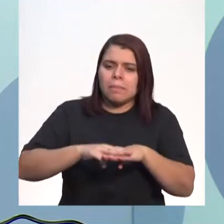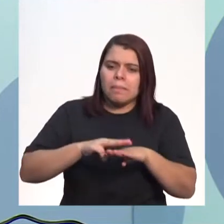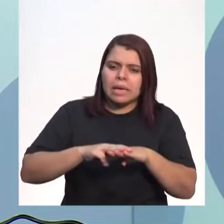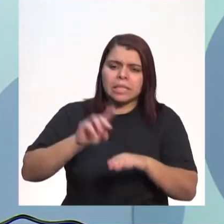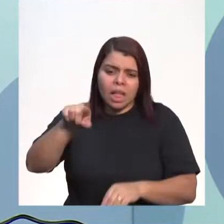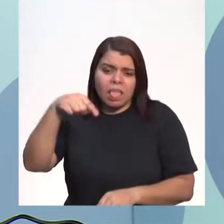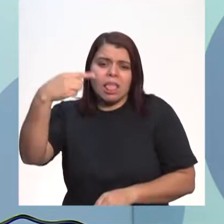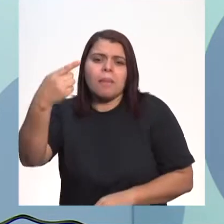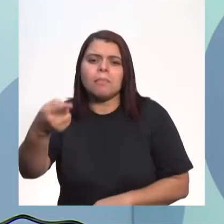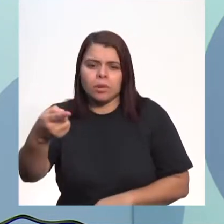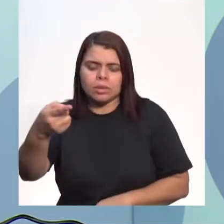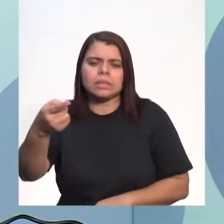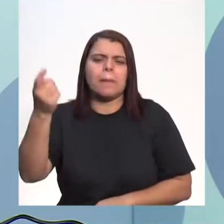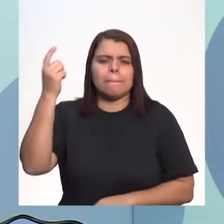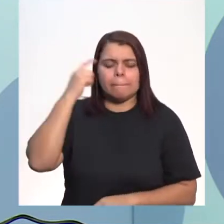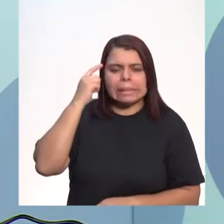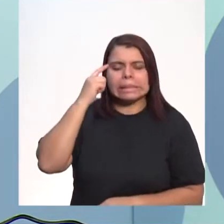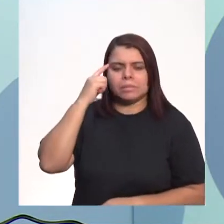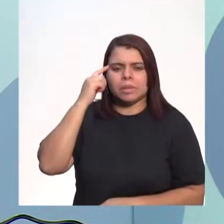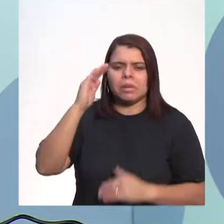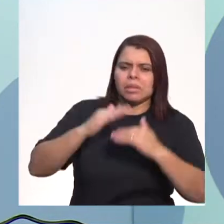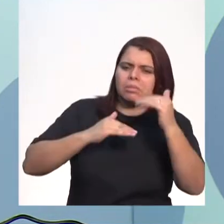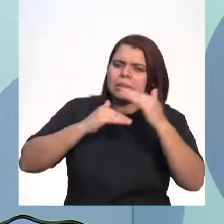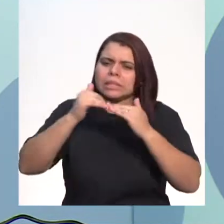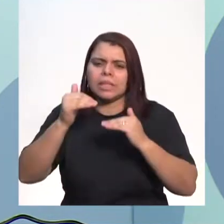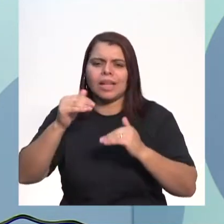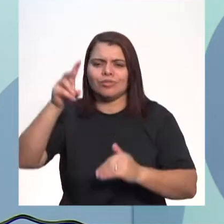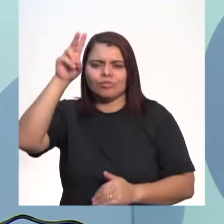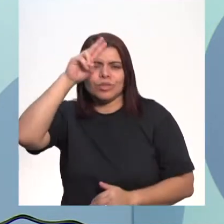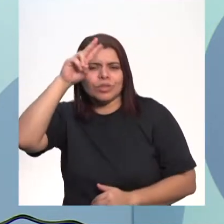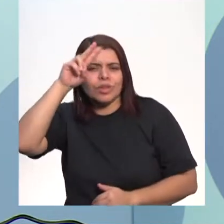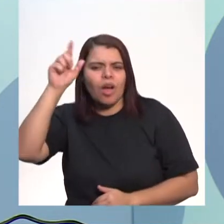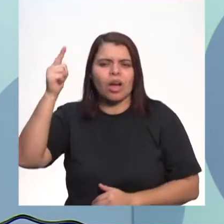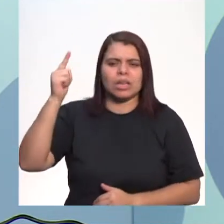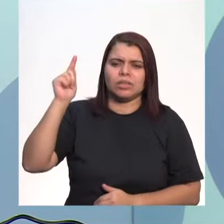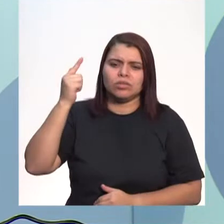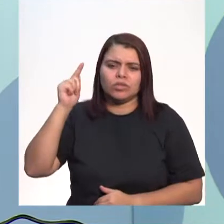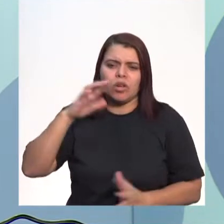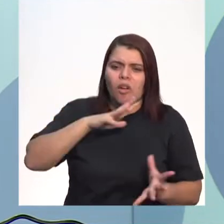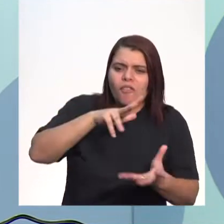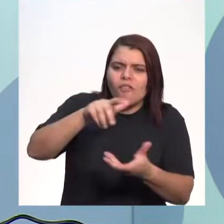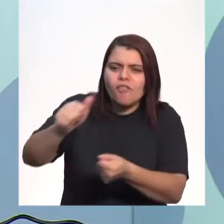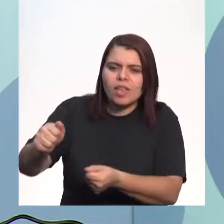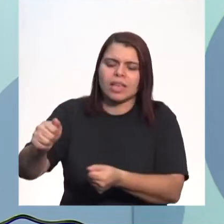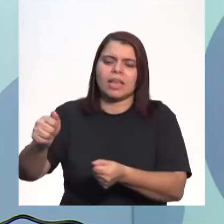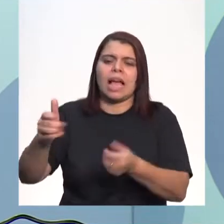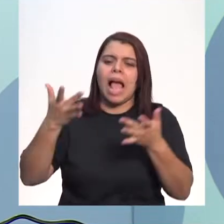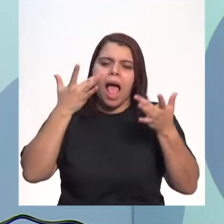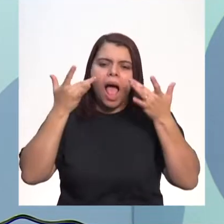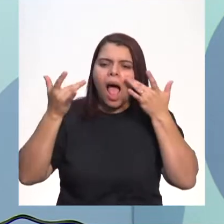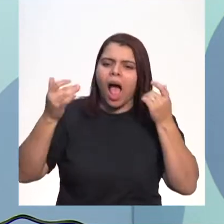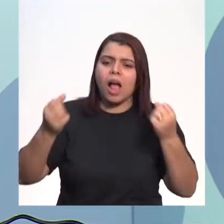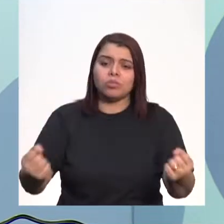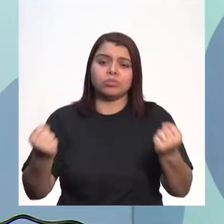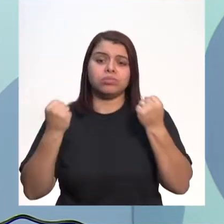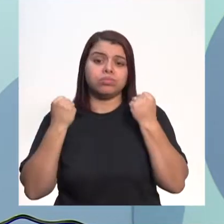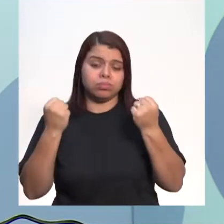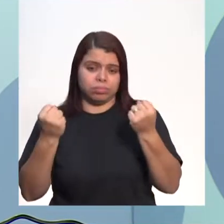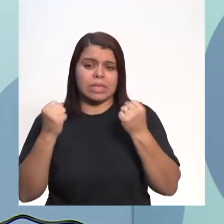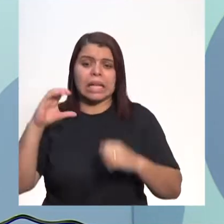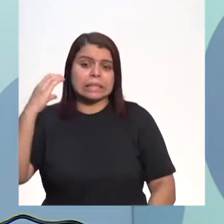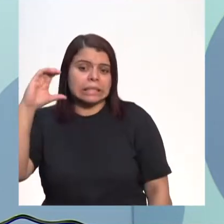E depois nós pensamos também nas habilidades de história, geografia, ciências, arte e educação física. Então, para